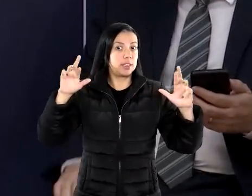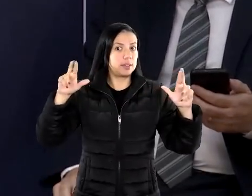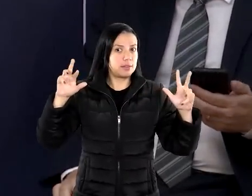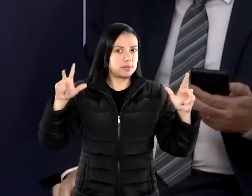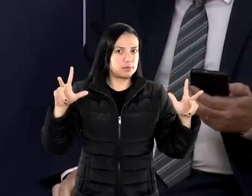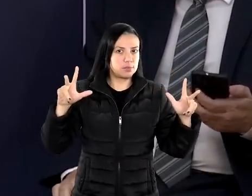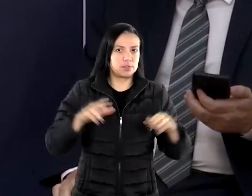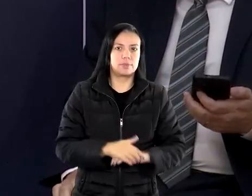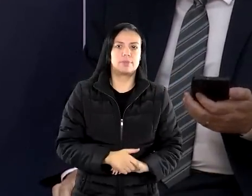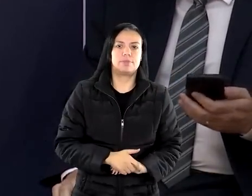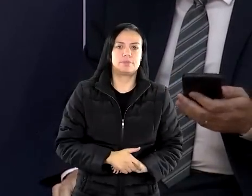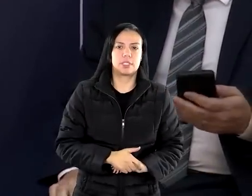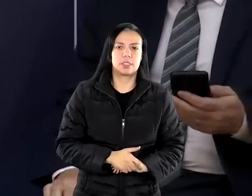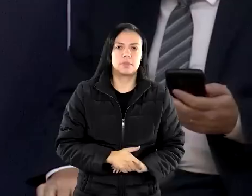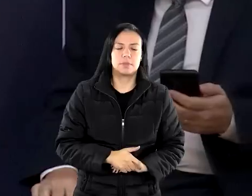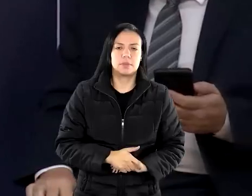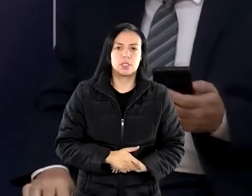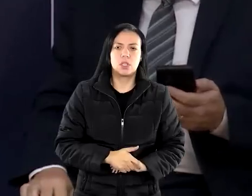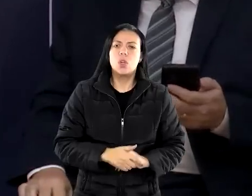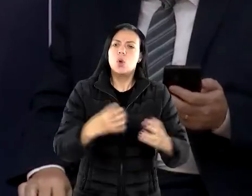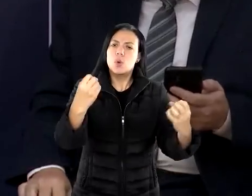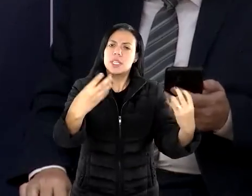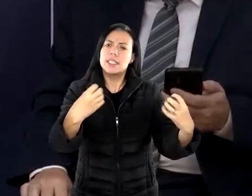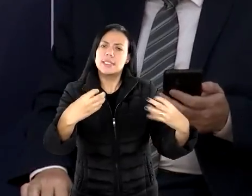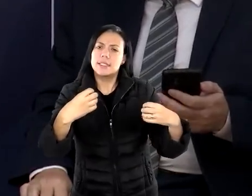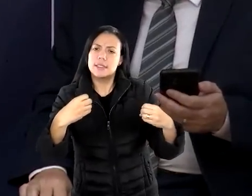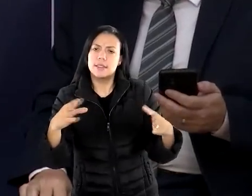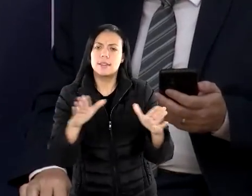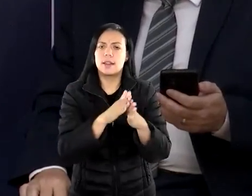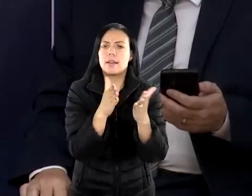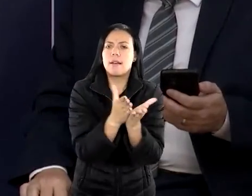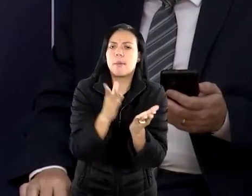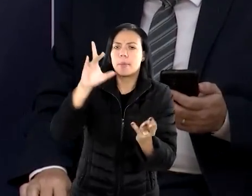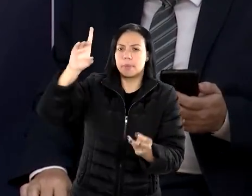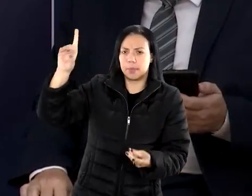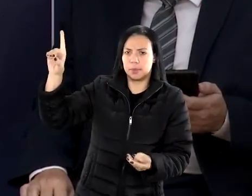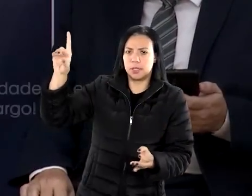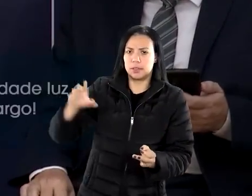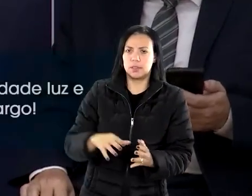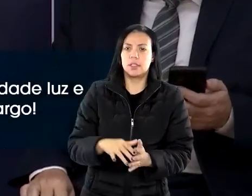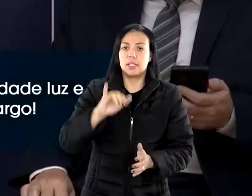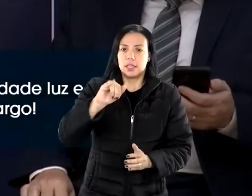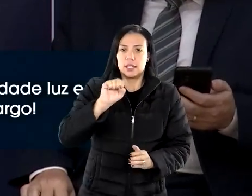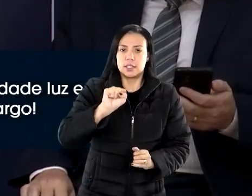O que é que diz a palavra de Deus? Isaías 5, versículo 20. O que é que diz?